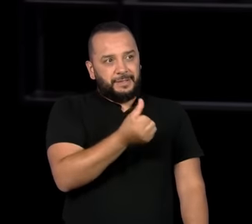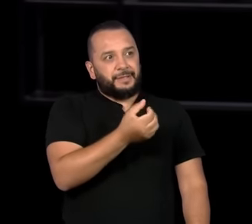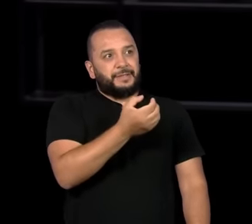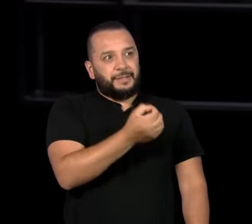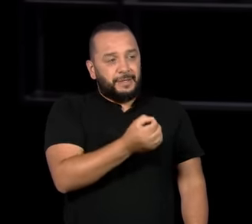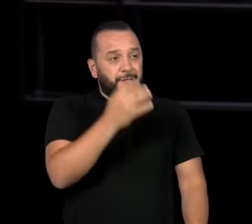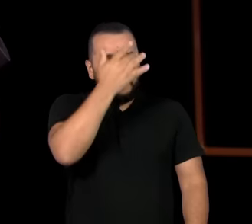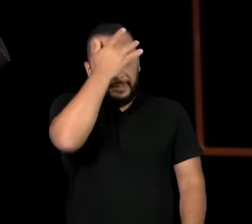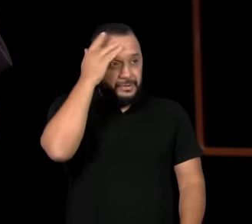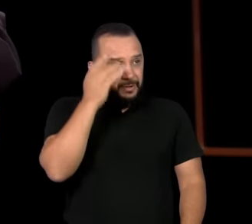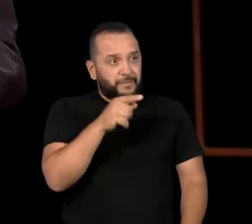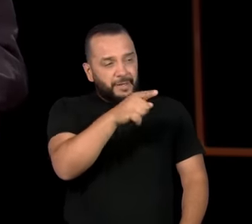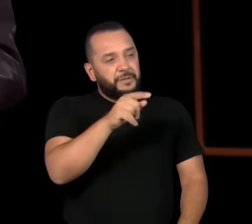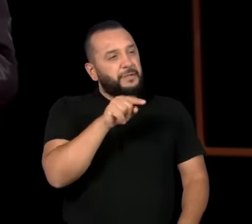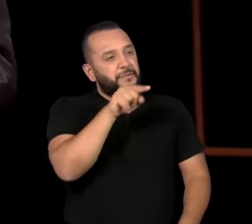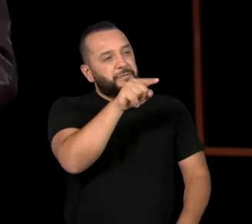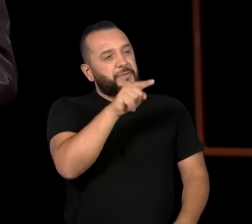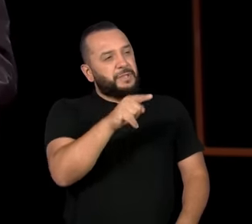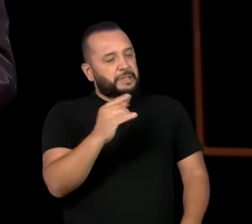olhos tristes.